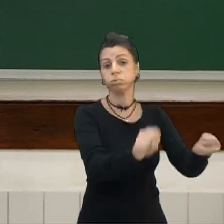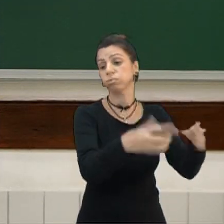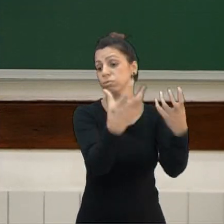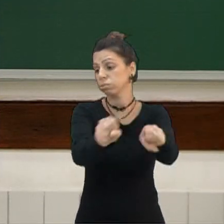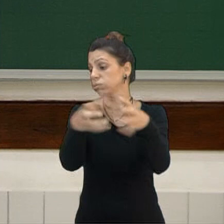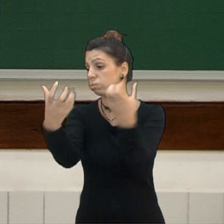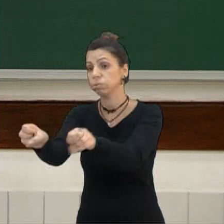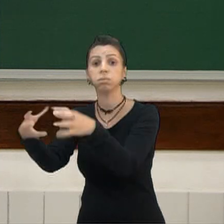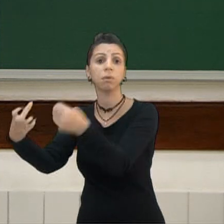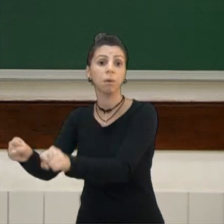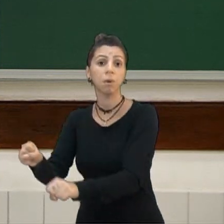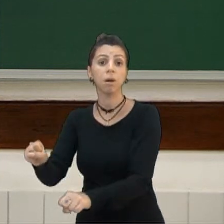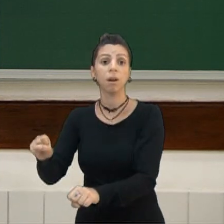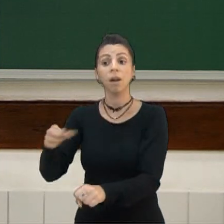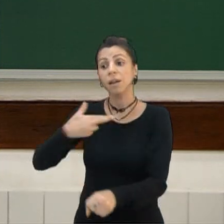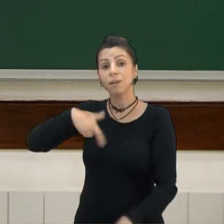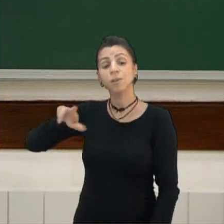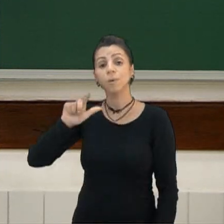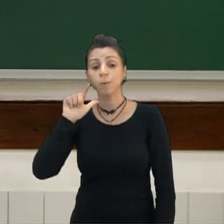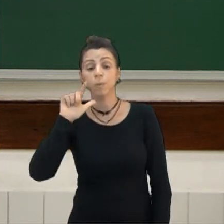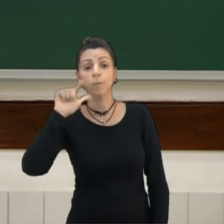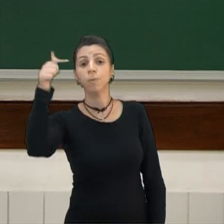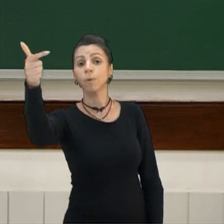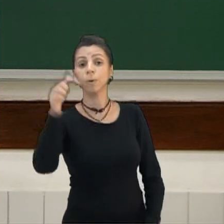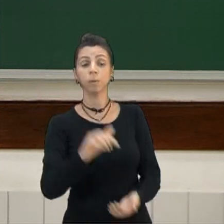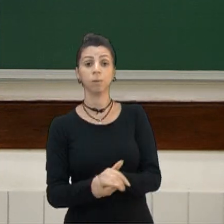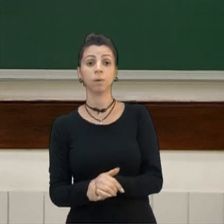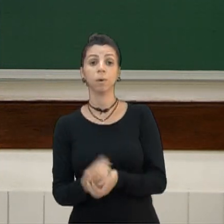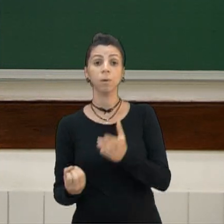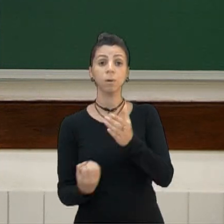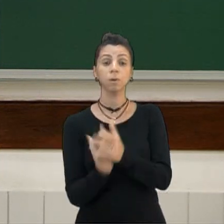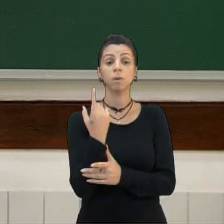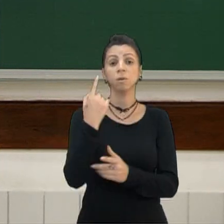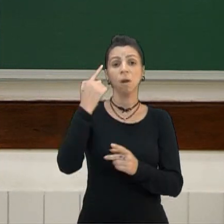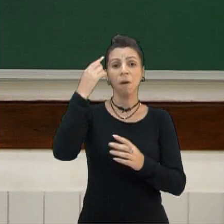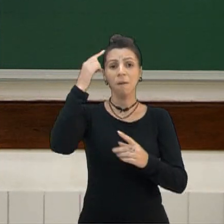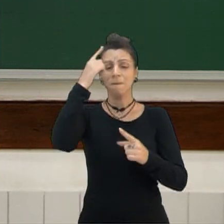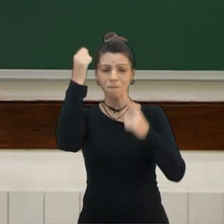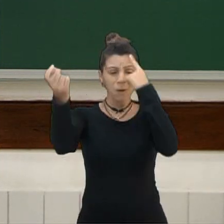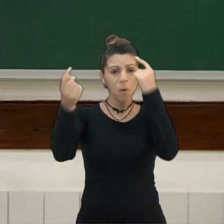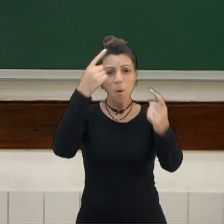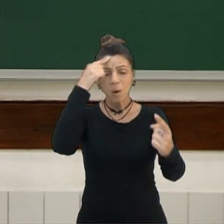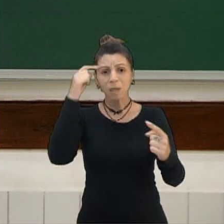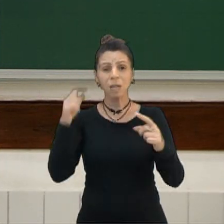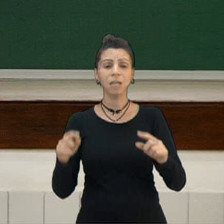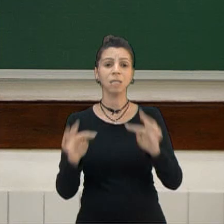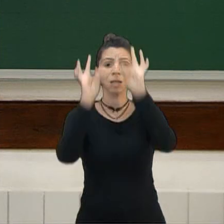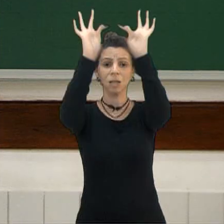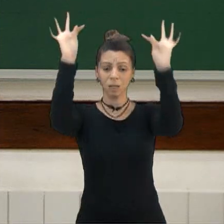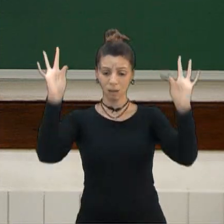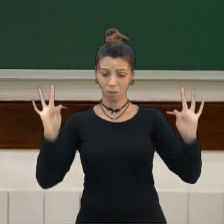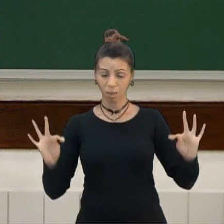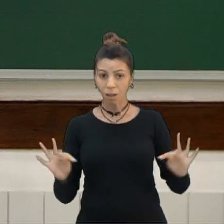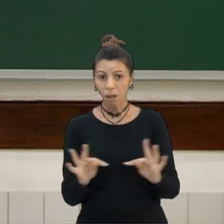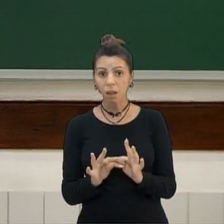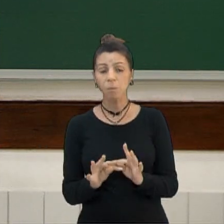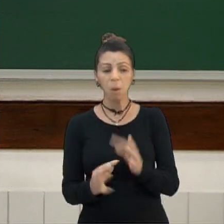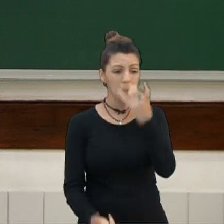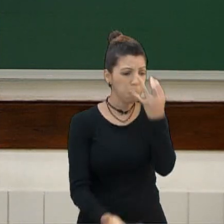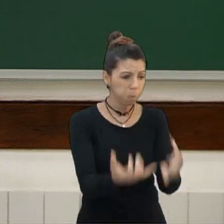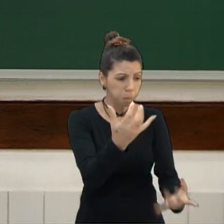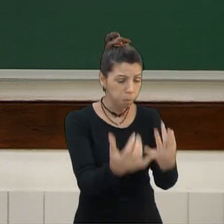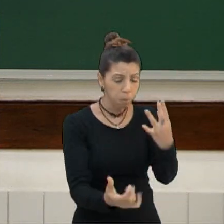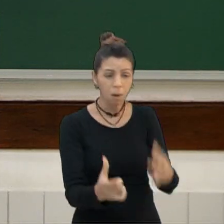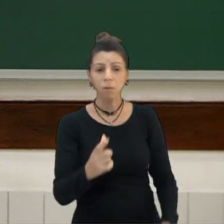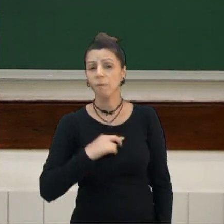você tem o surgimento de violências contra templos, queimações de terreiros de Umbanda e Candomblé. Isso você vê